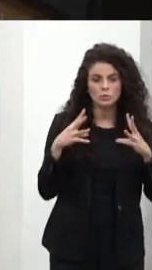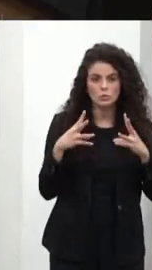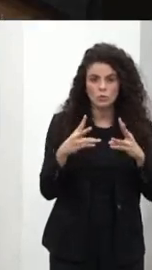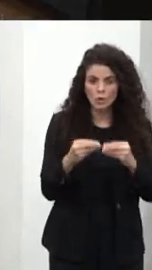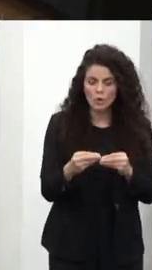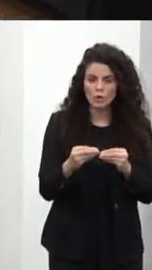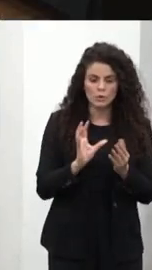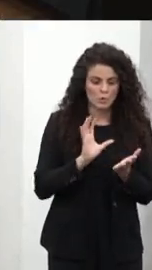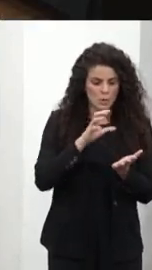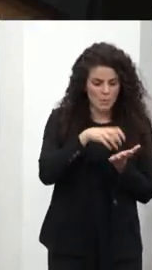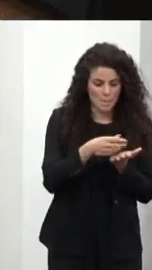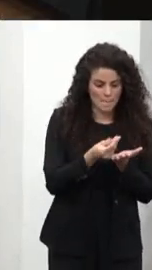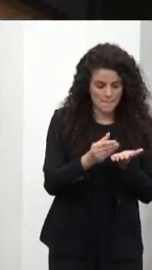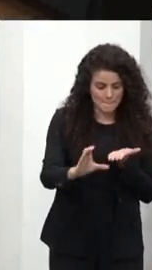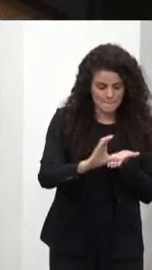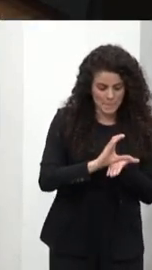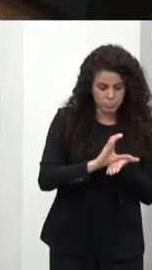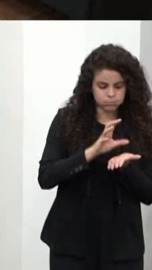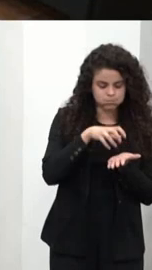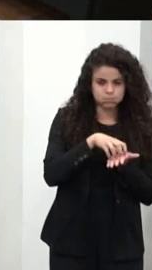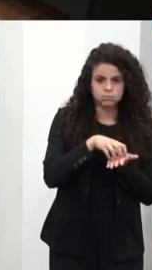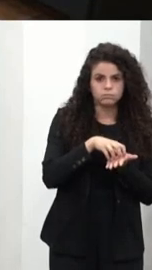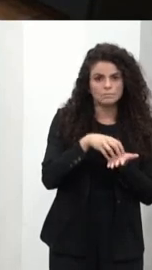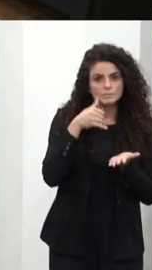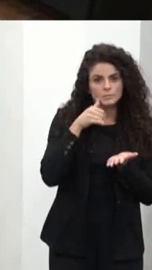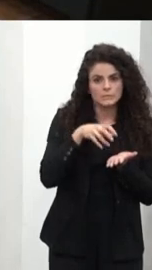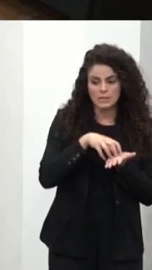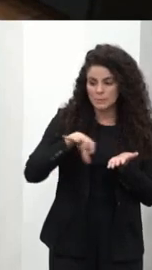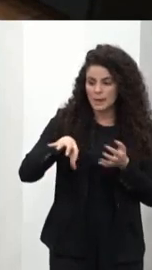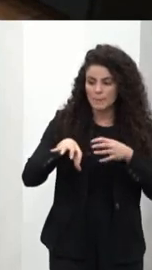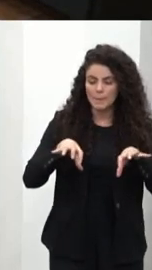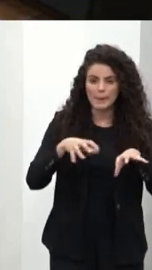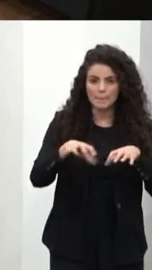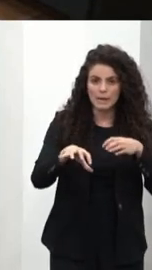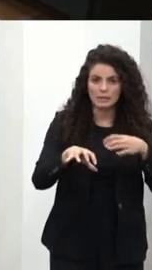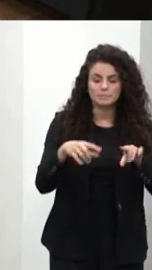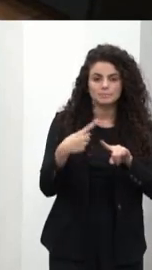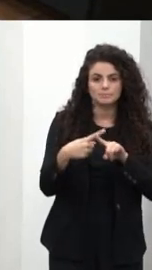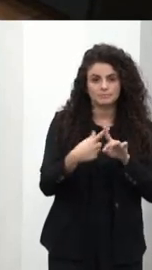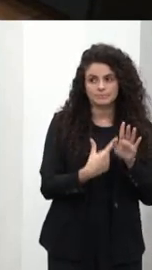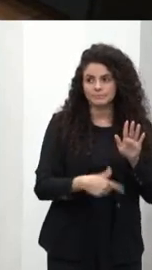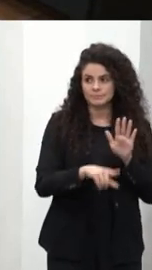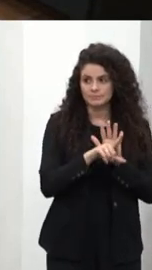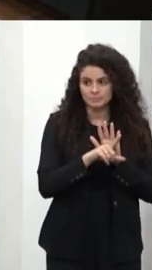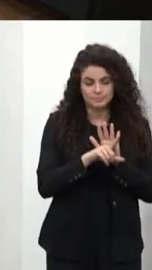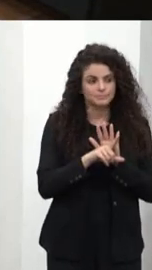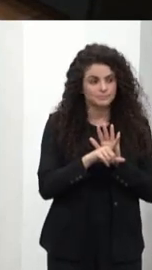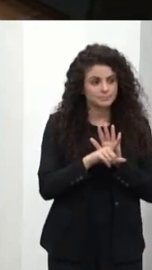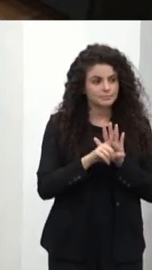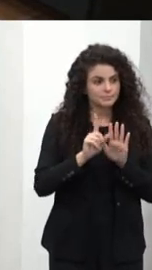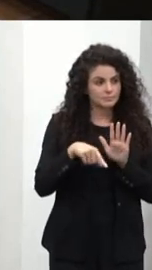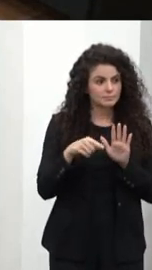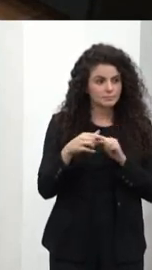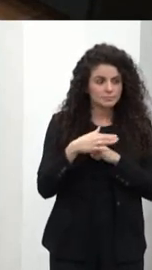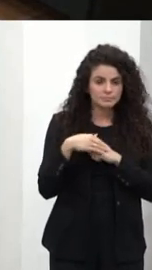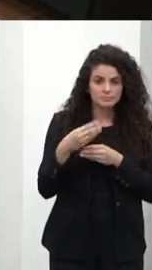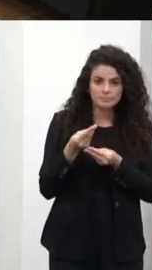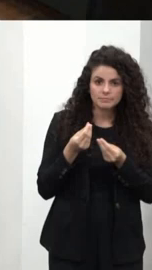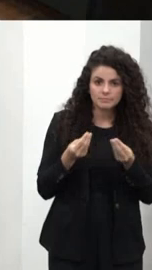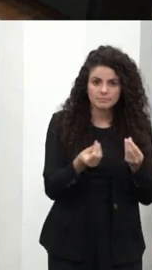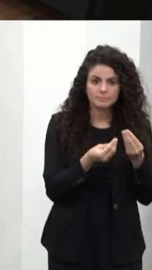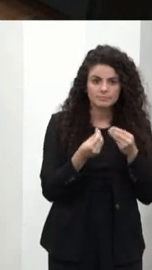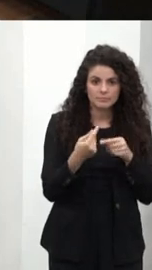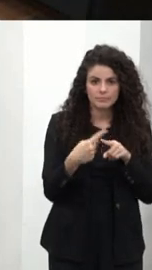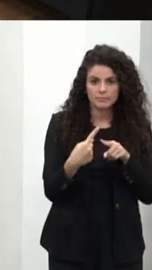Dagmar ela coloca isso de maneira muito nítida Esse é um tema que que é muito afeto assim eu fiz um mestrado